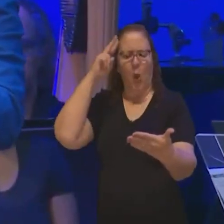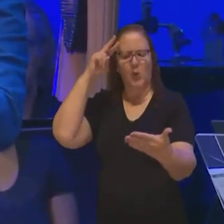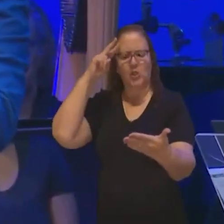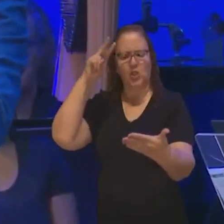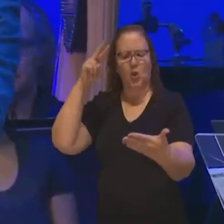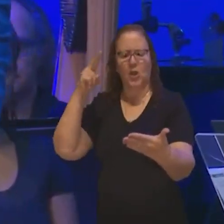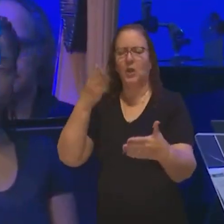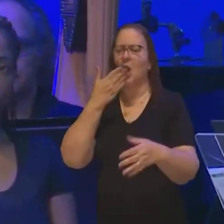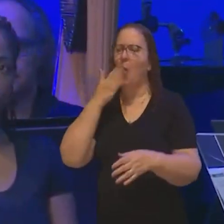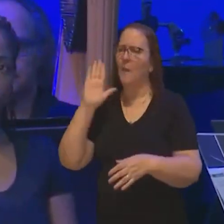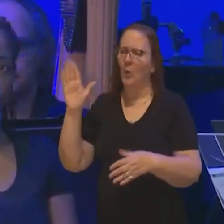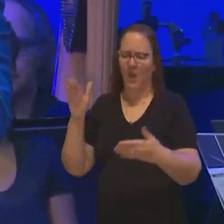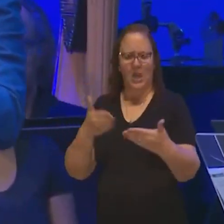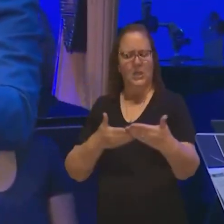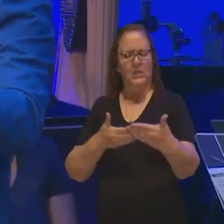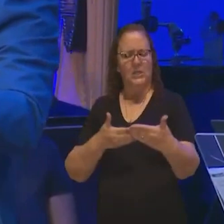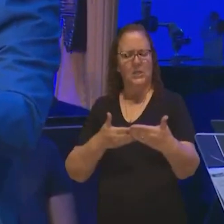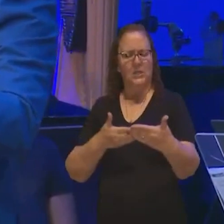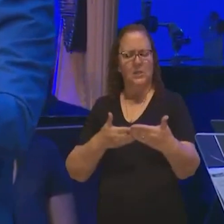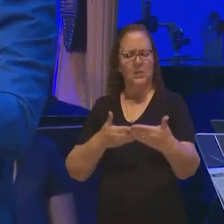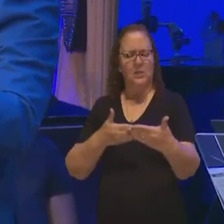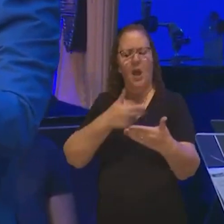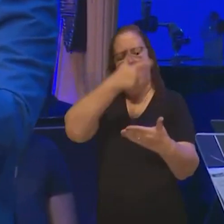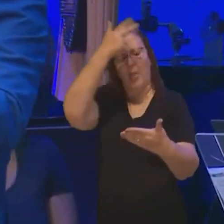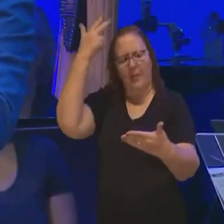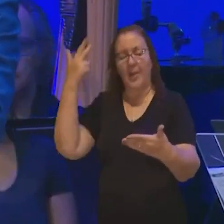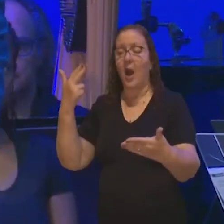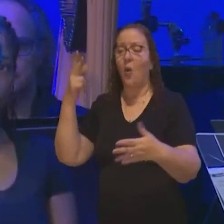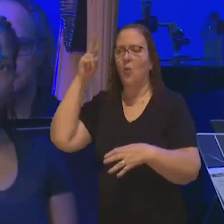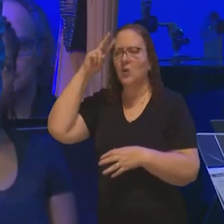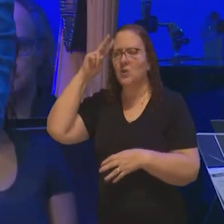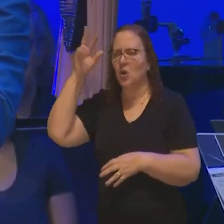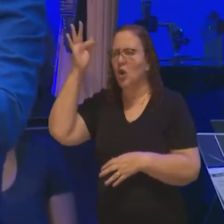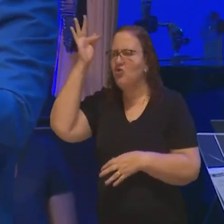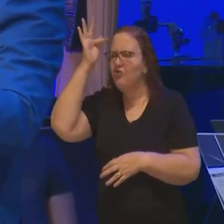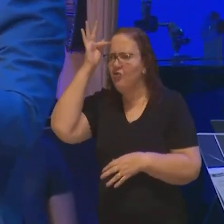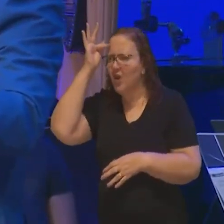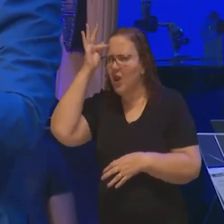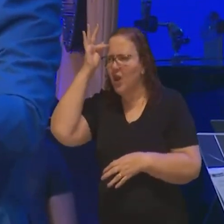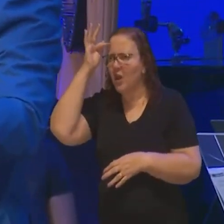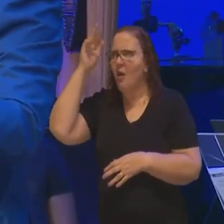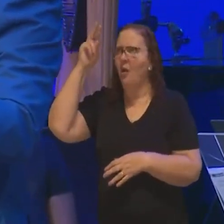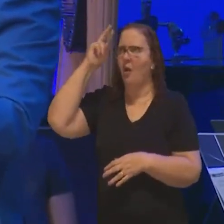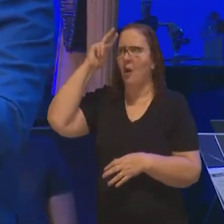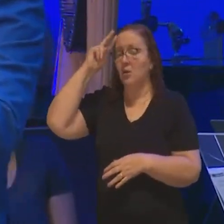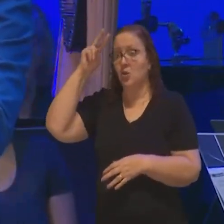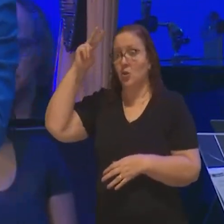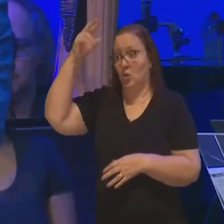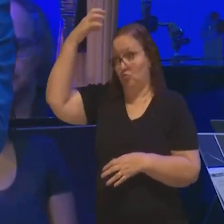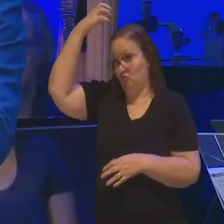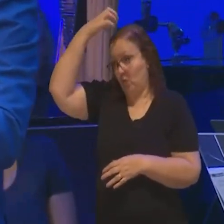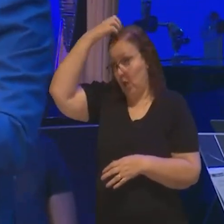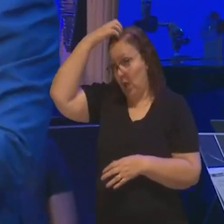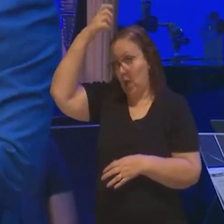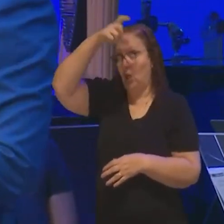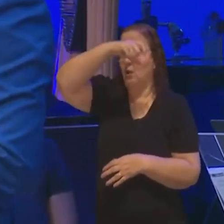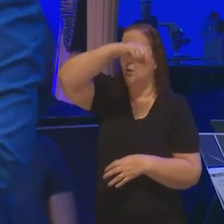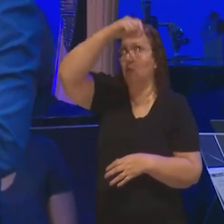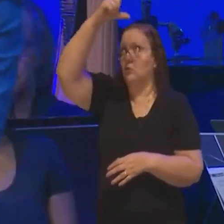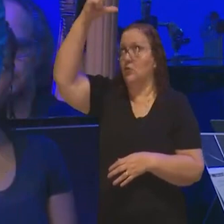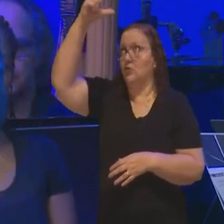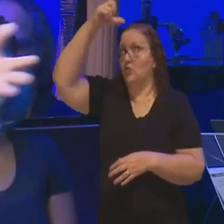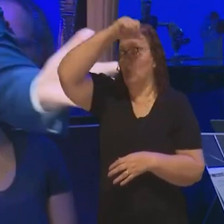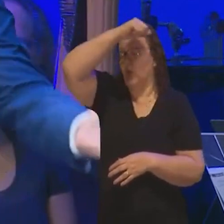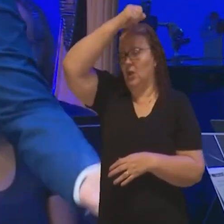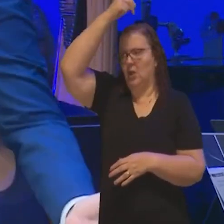bebê, a história de um amor, a história de luz, a história de um rei, a história de uma estrela, a história de uma adoração, a história de alegria.